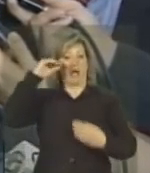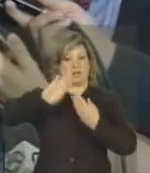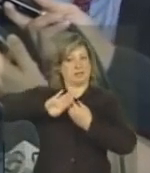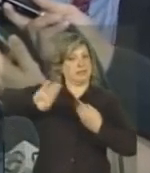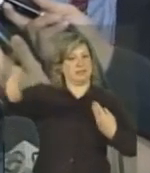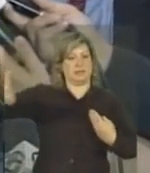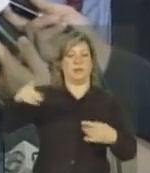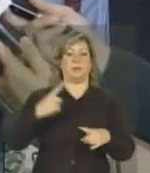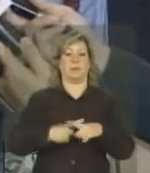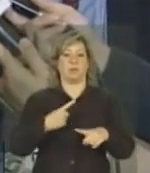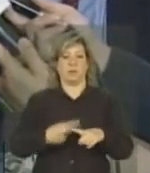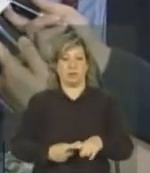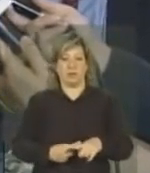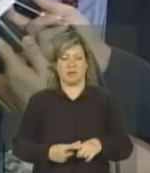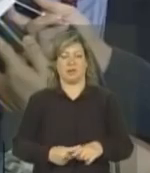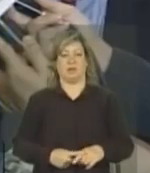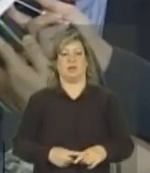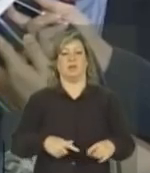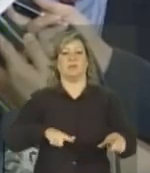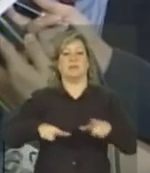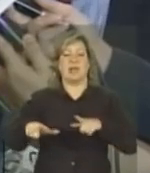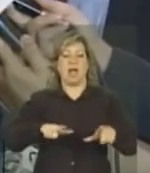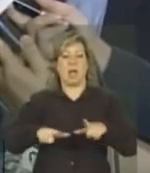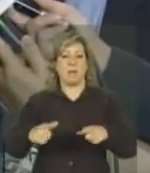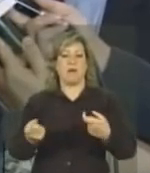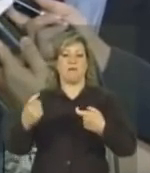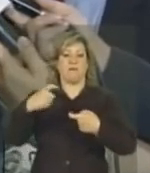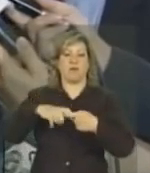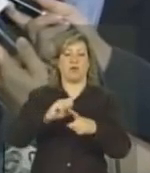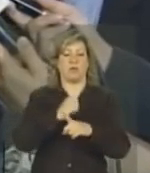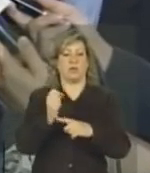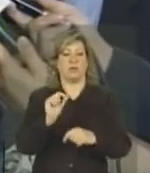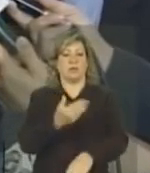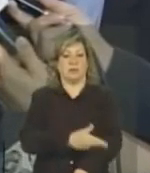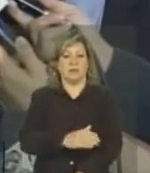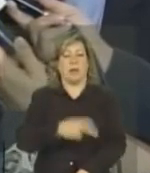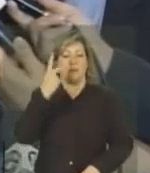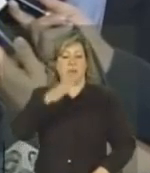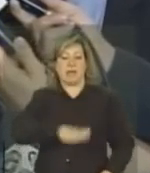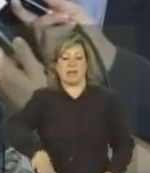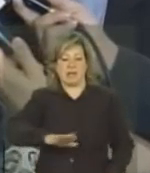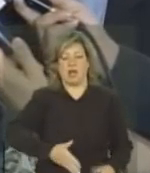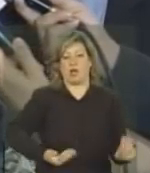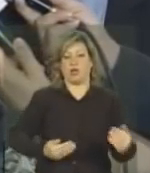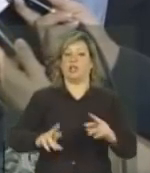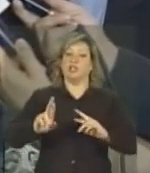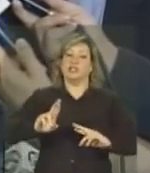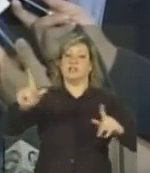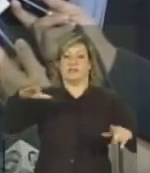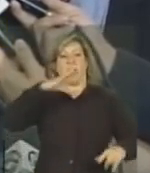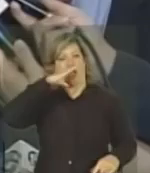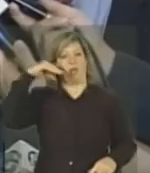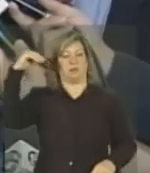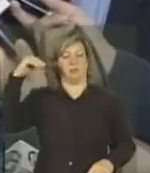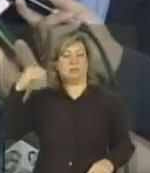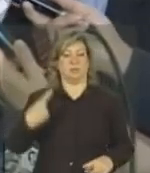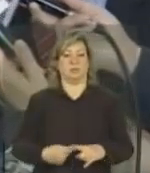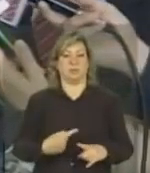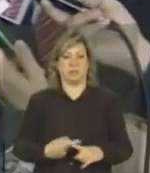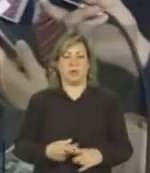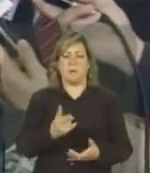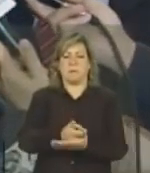as práticas de reinserção social são práticas específicas para crianças e adolescentes. mantendo todos